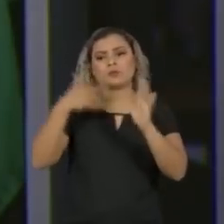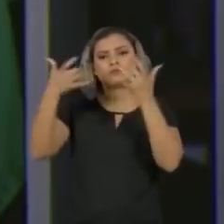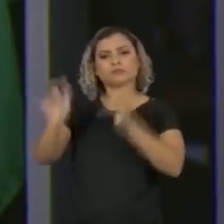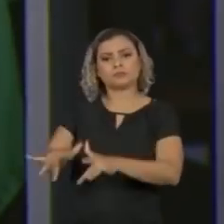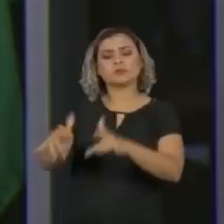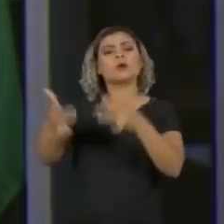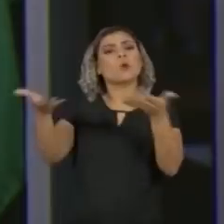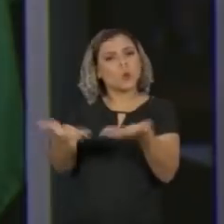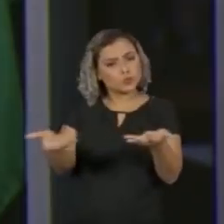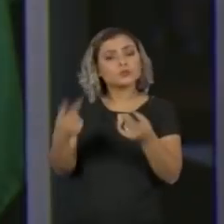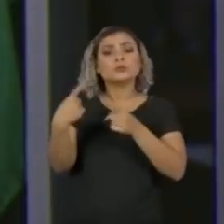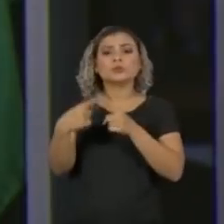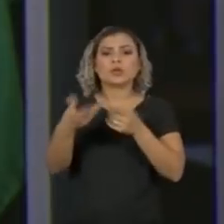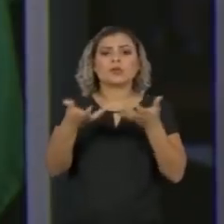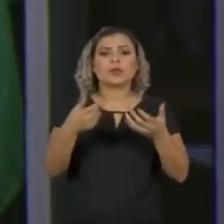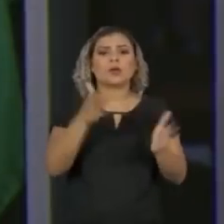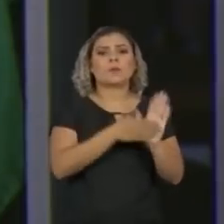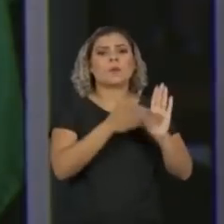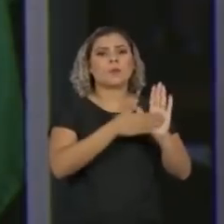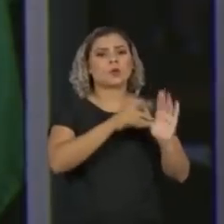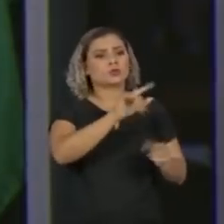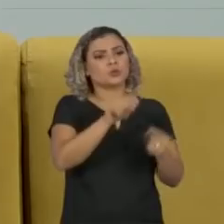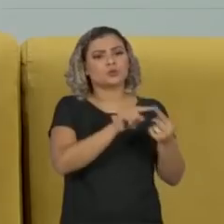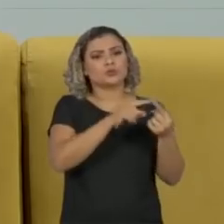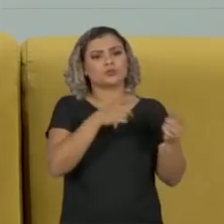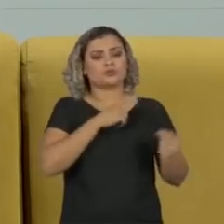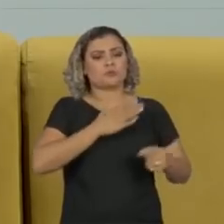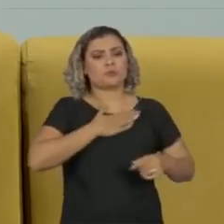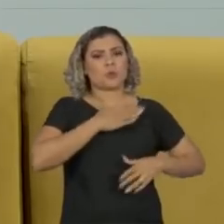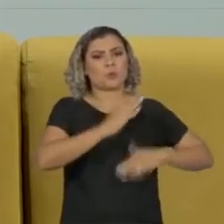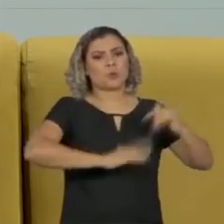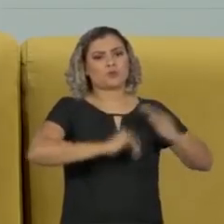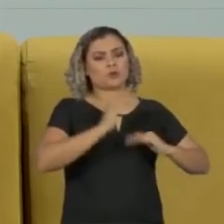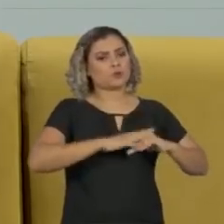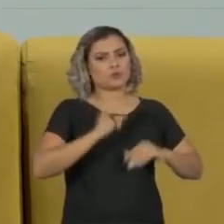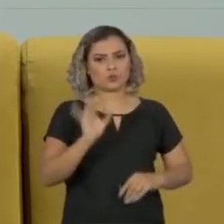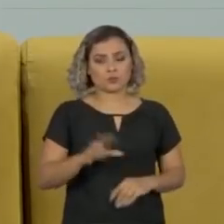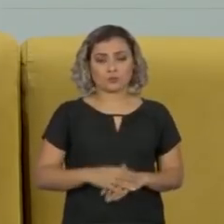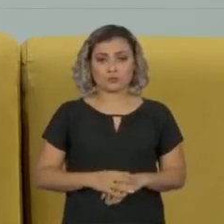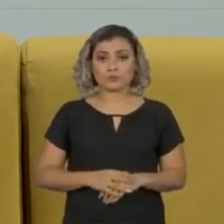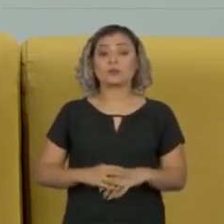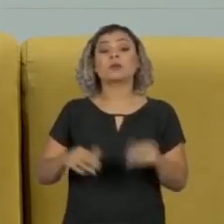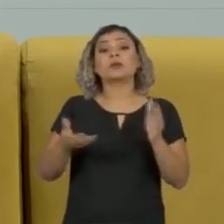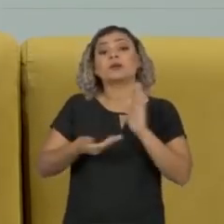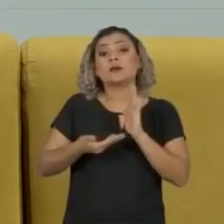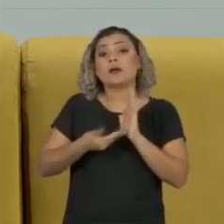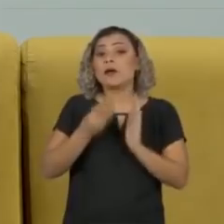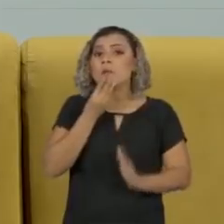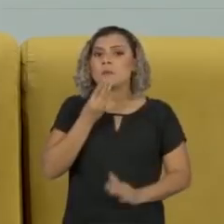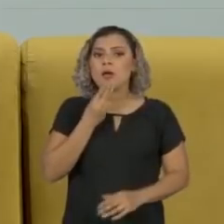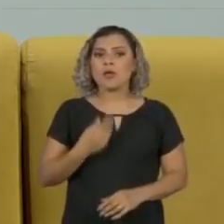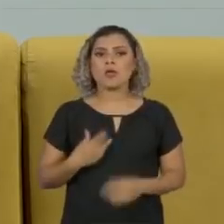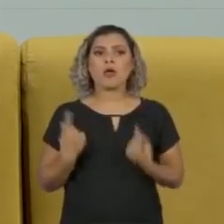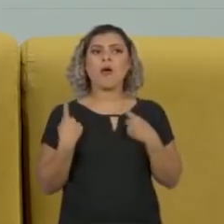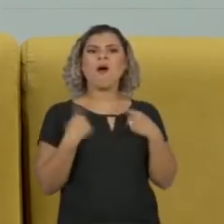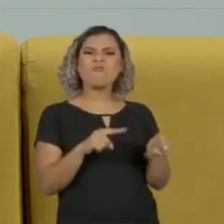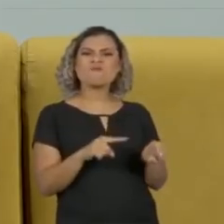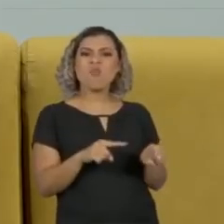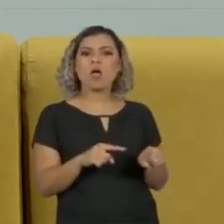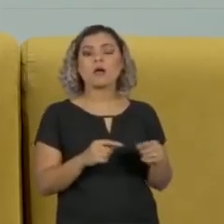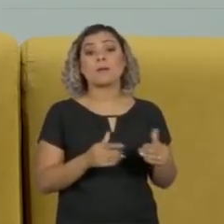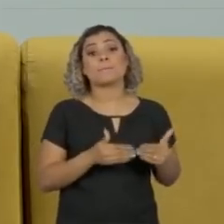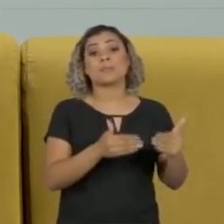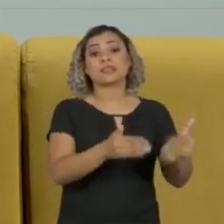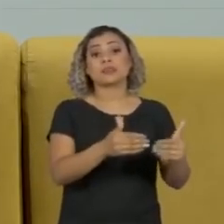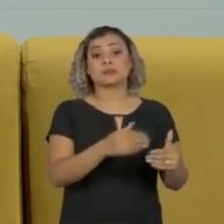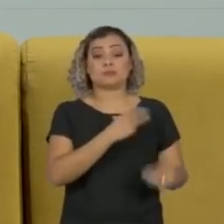MEC para abraçar um novo propósito profissional. O presidente da Câmara, Rodrigo Maia, subiu o tom nas críticas contra o ministro da Educação,